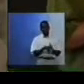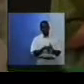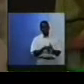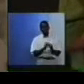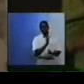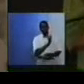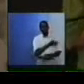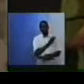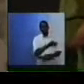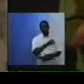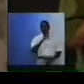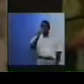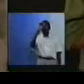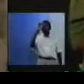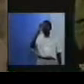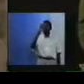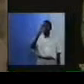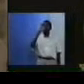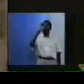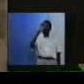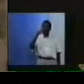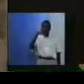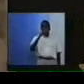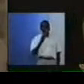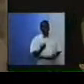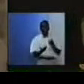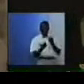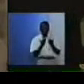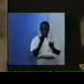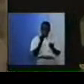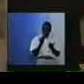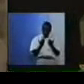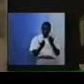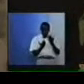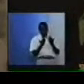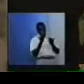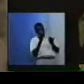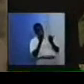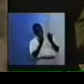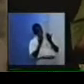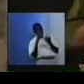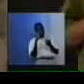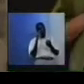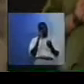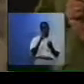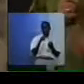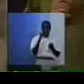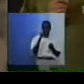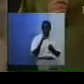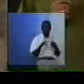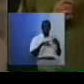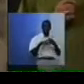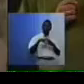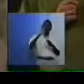E a grande alegria de Deus é quando Ele vai comparando e olhando você criado com você que foi desejado